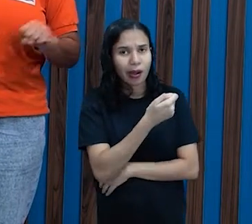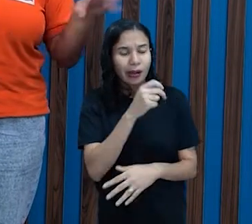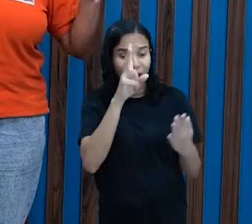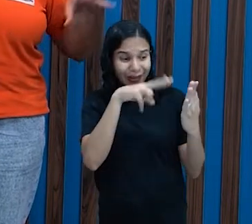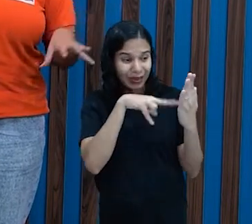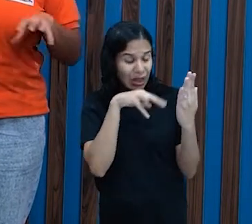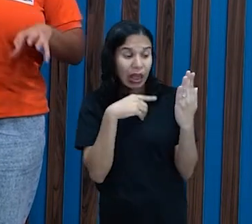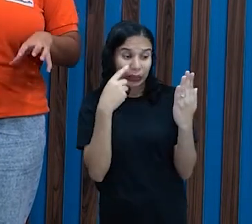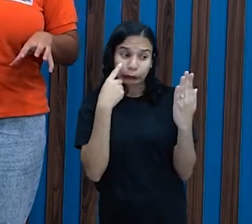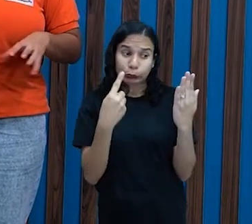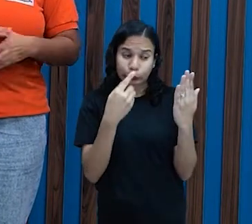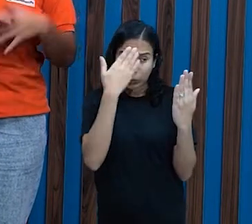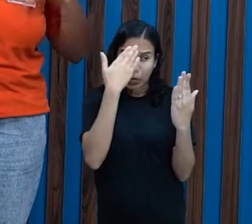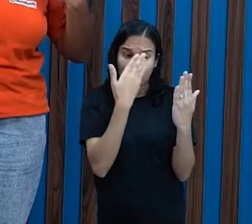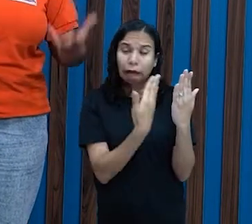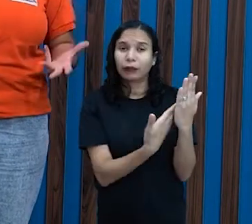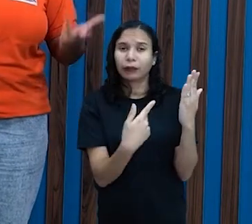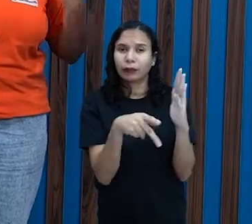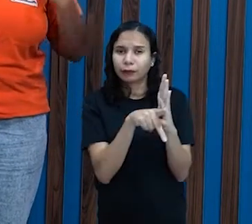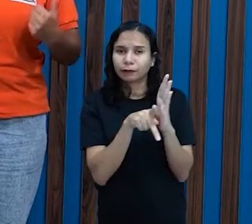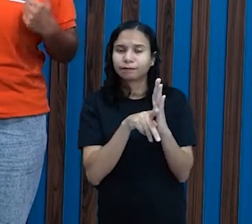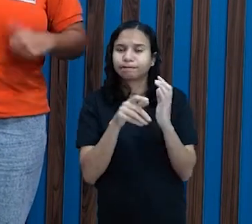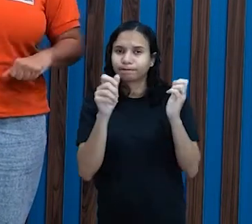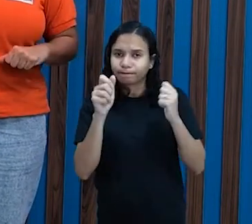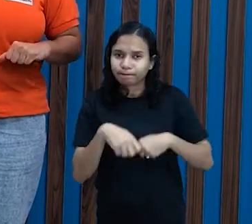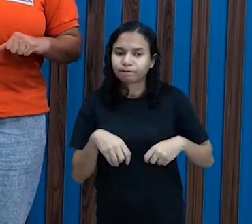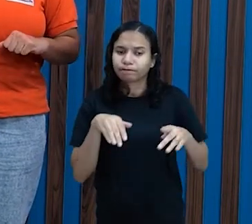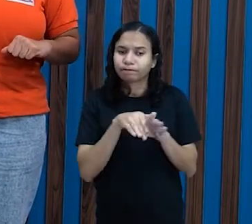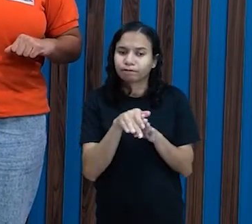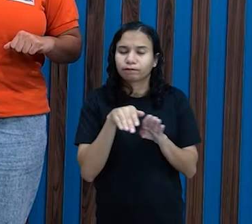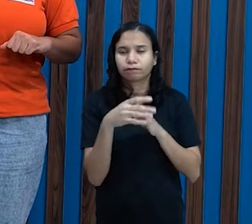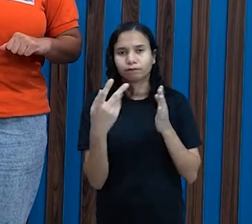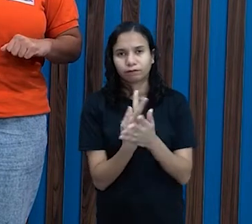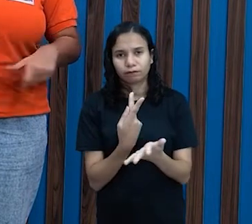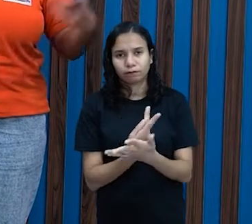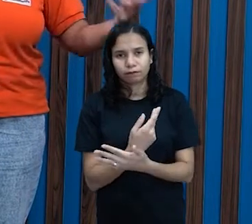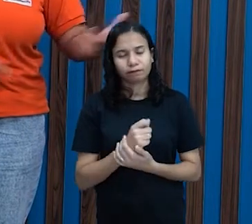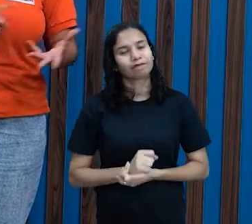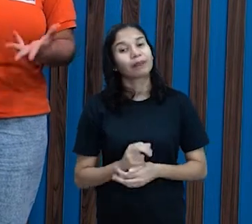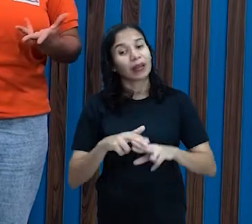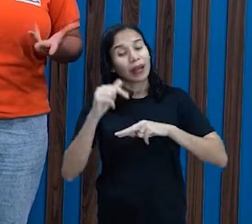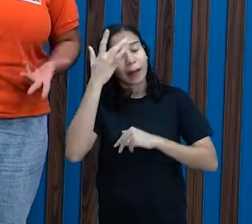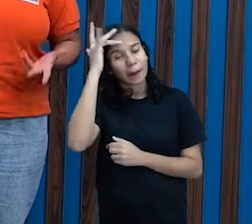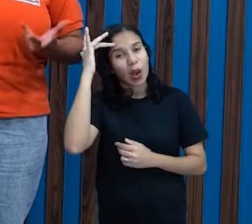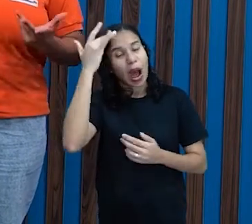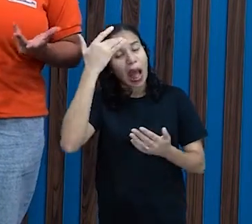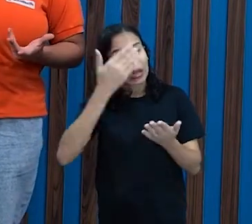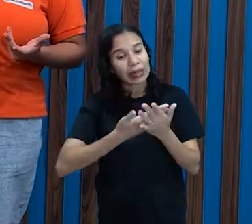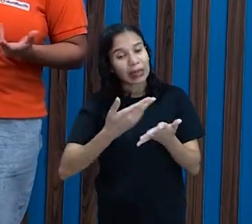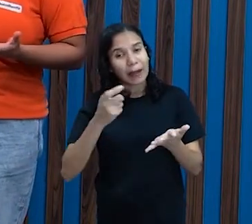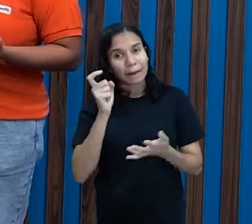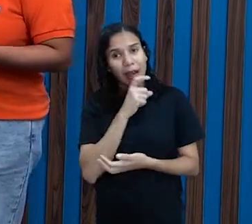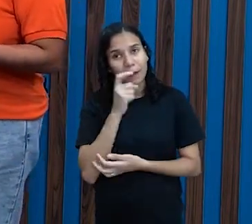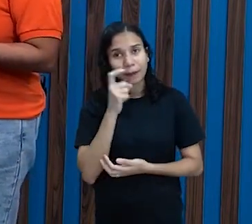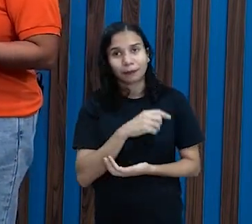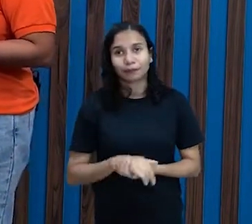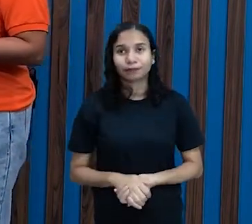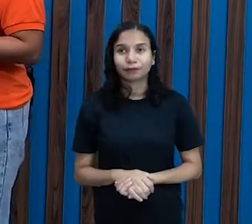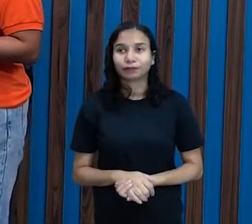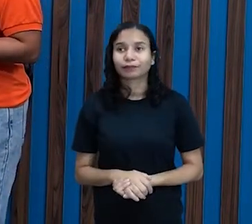desse, ele pode manipular o seu jogo de crença e fazer você acreditar nisso.